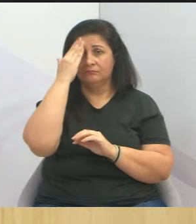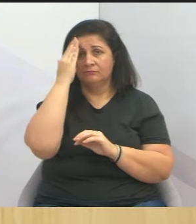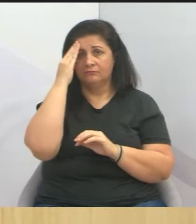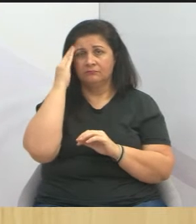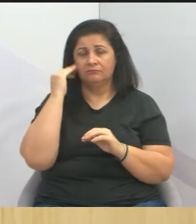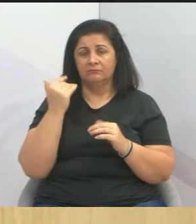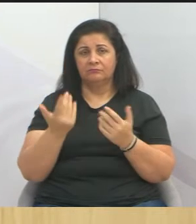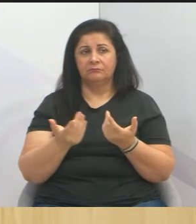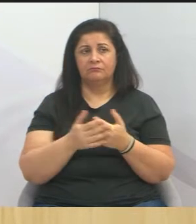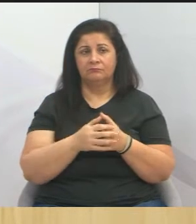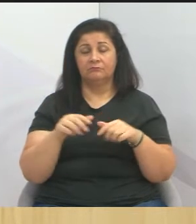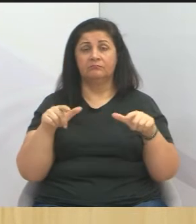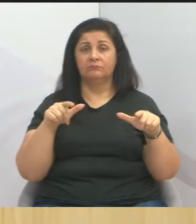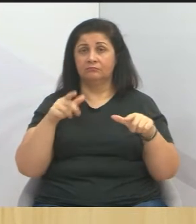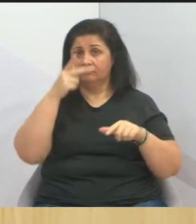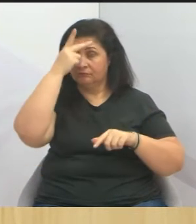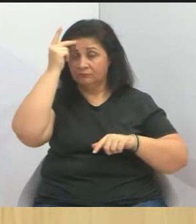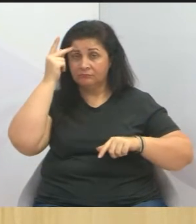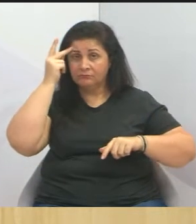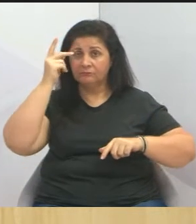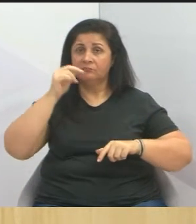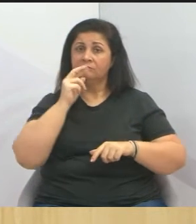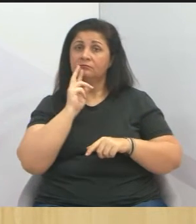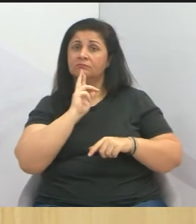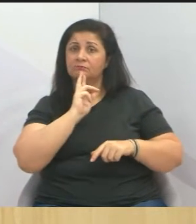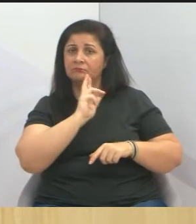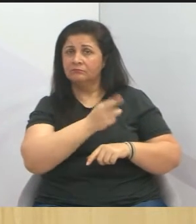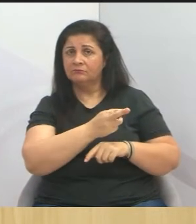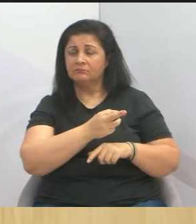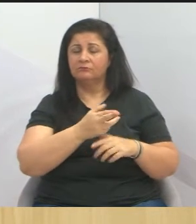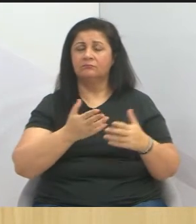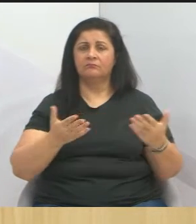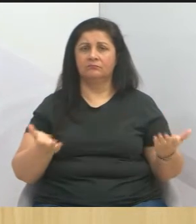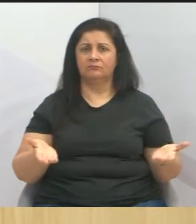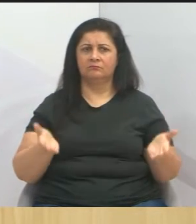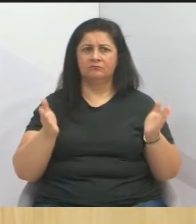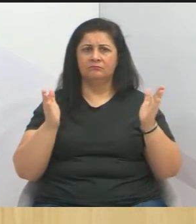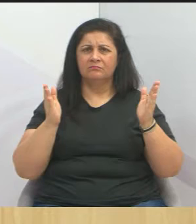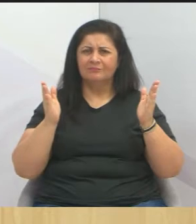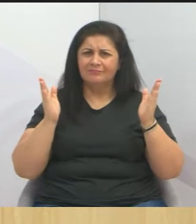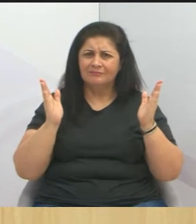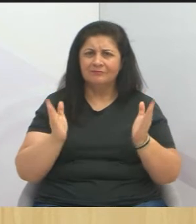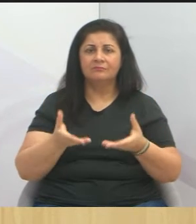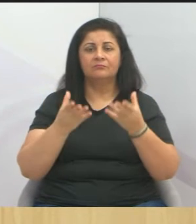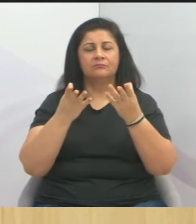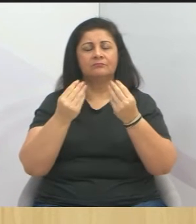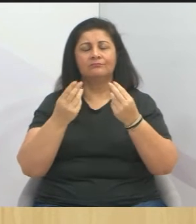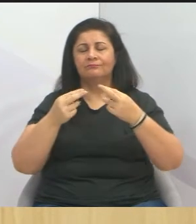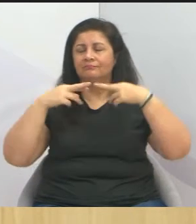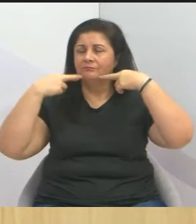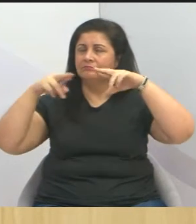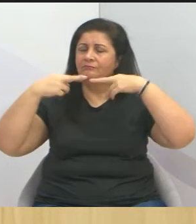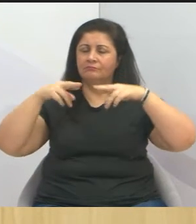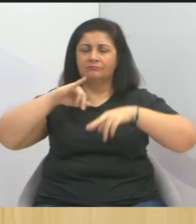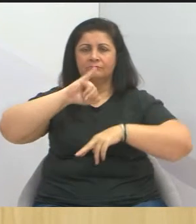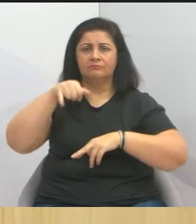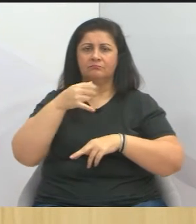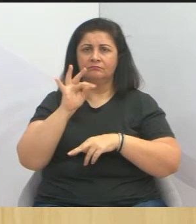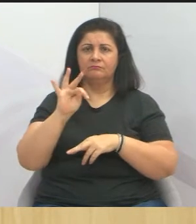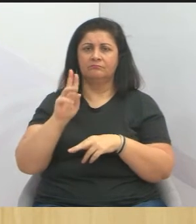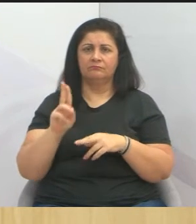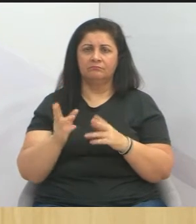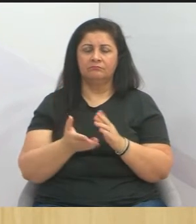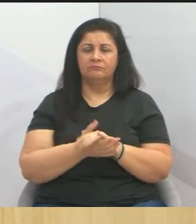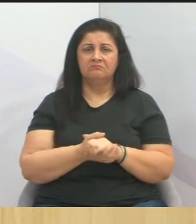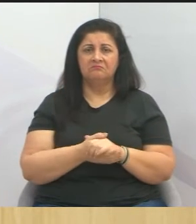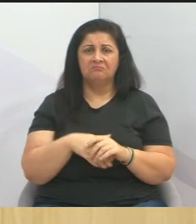por fim que os trabalhadores nos relatam que já foi feita a reclamação junto a Viação Jacareí entretanto